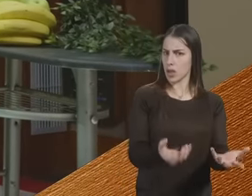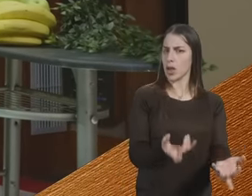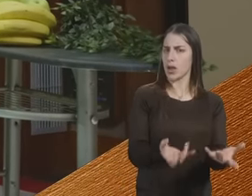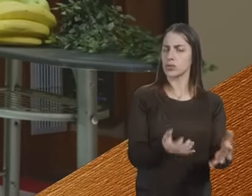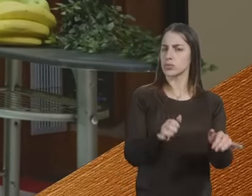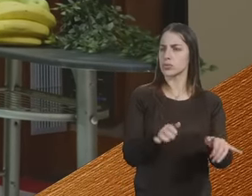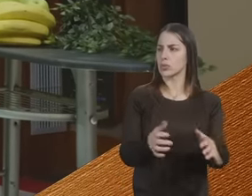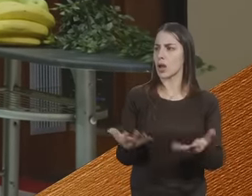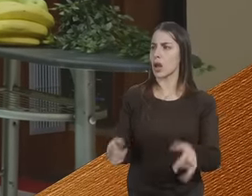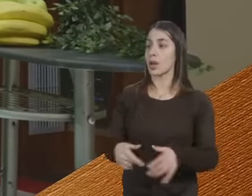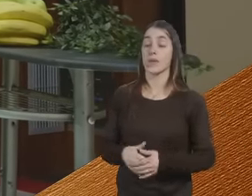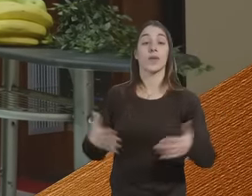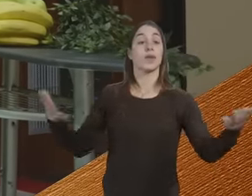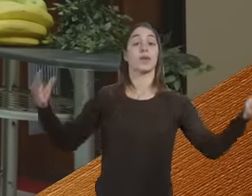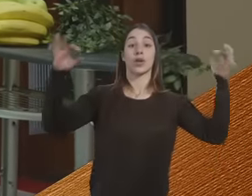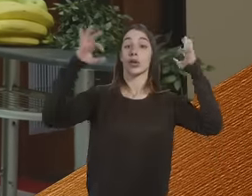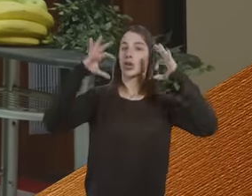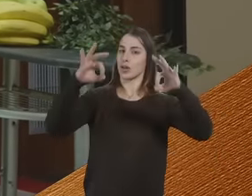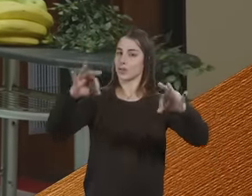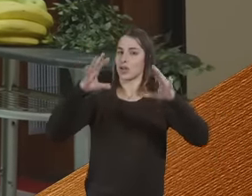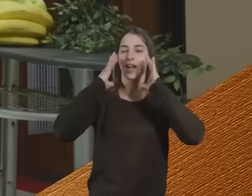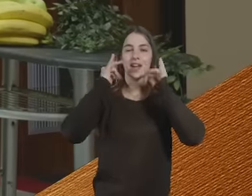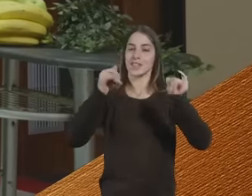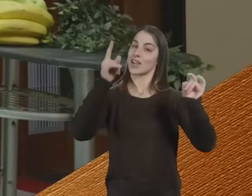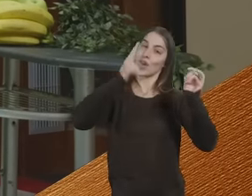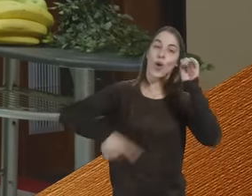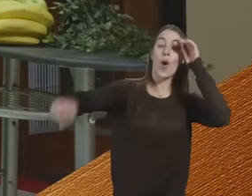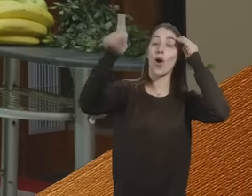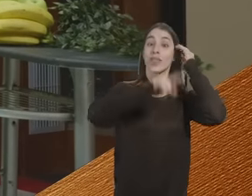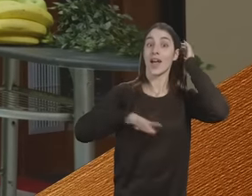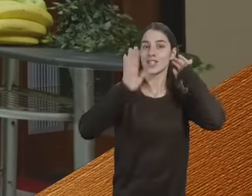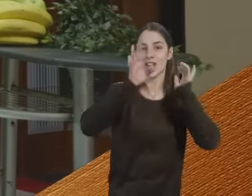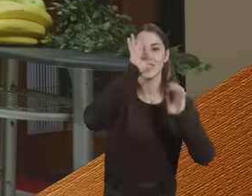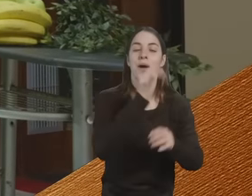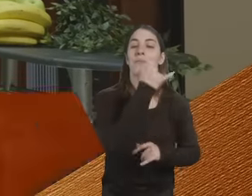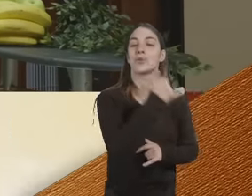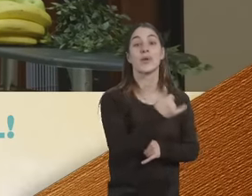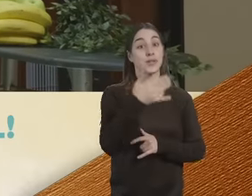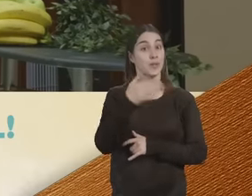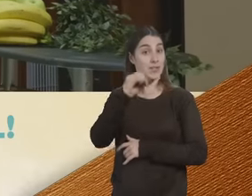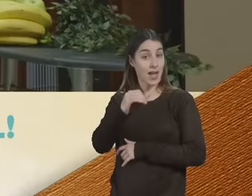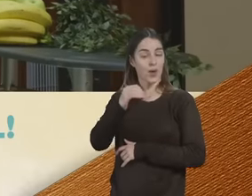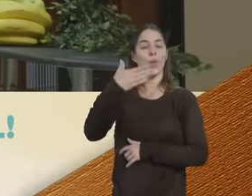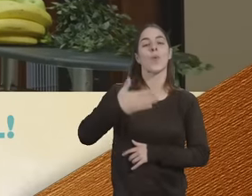para casa. É assim que a roda anda. Já sabem, liguem